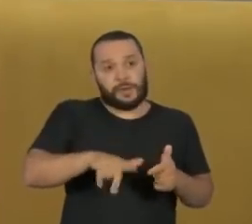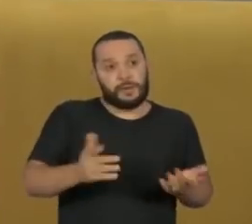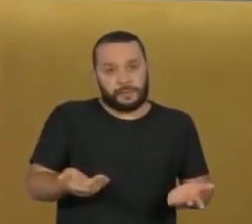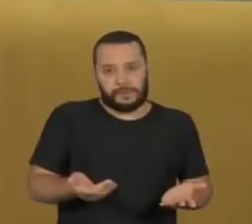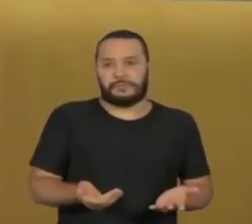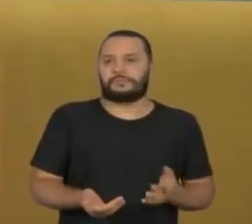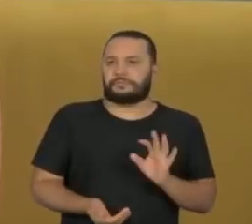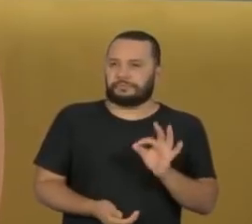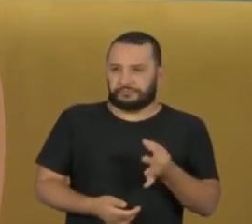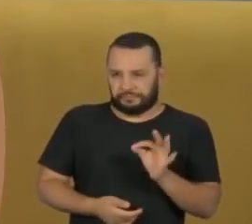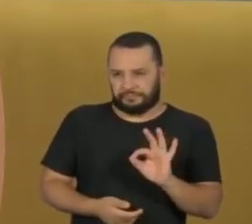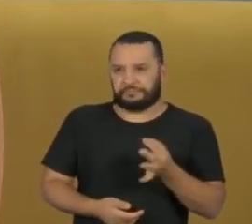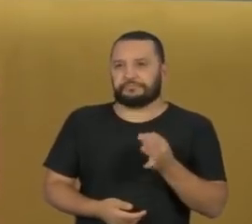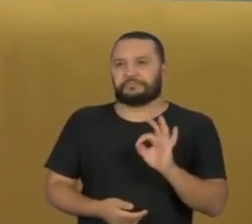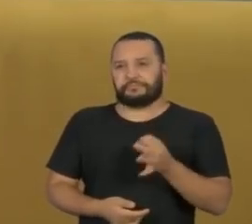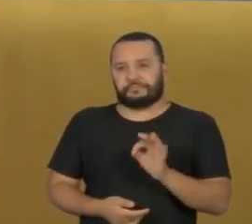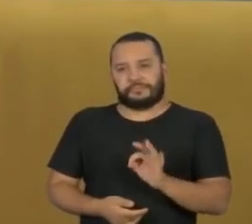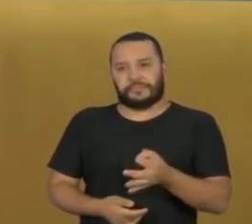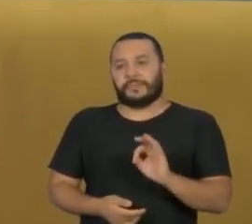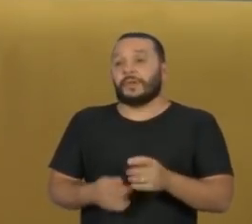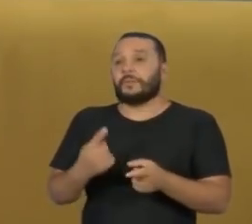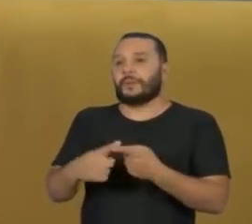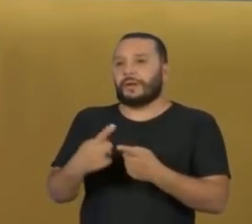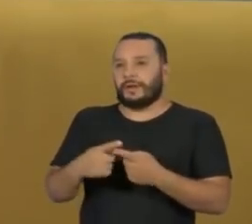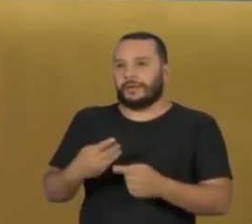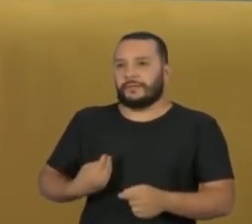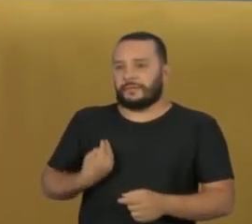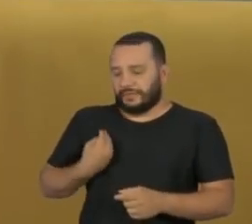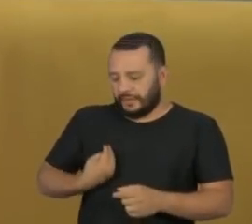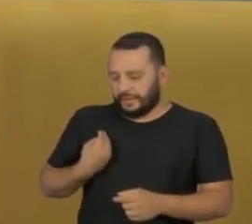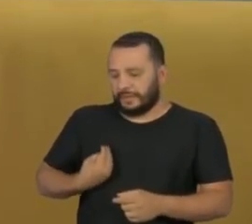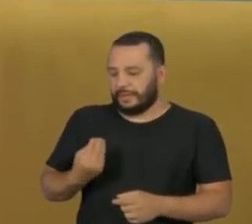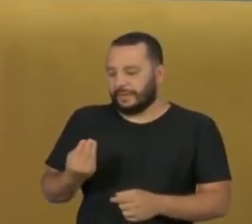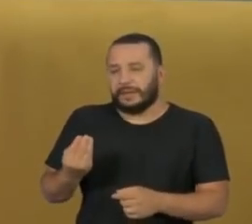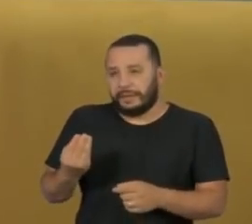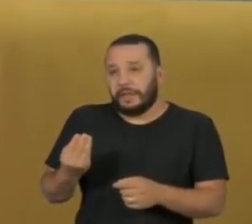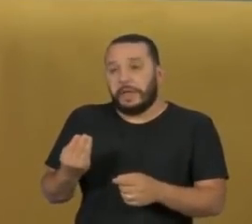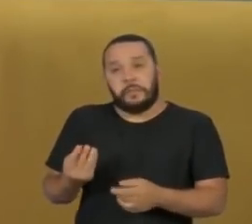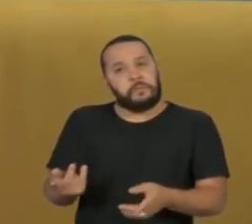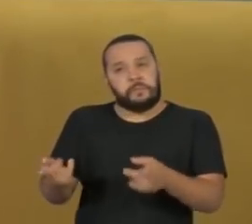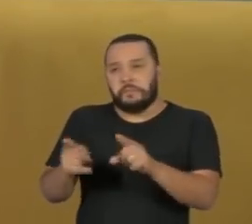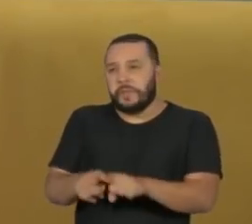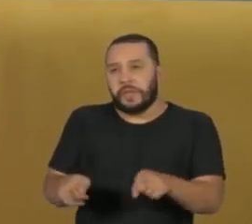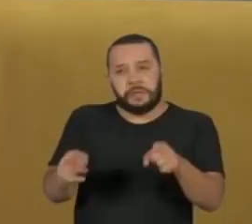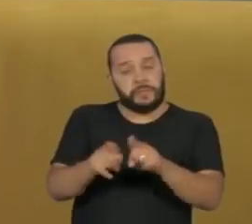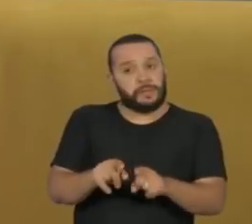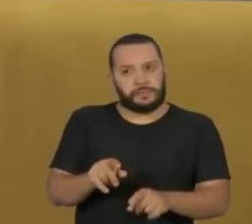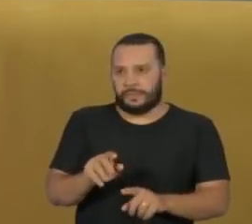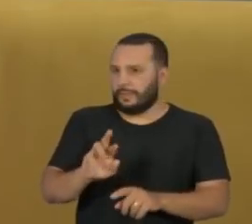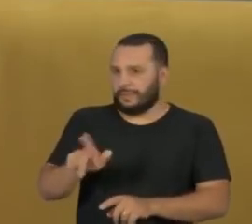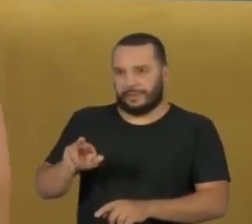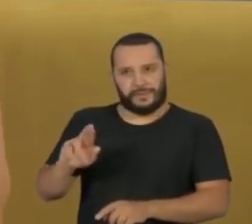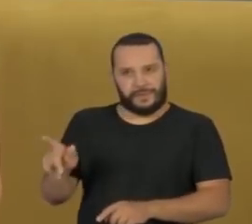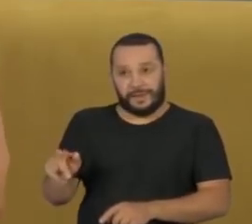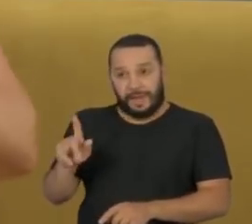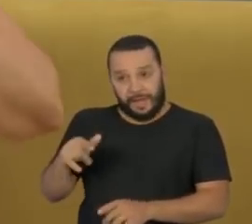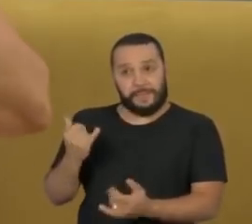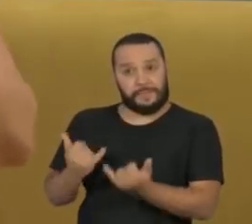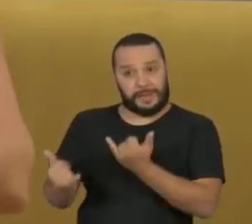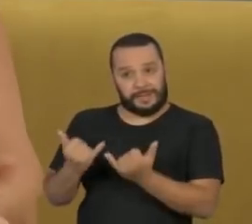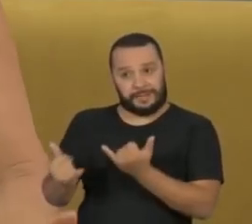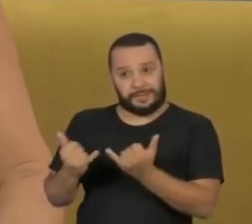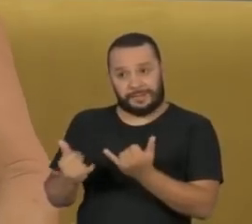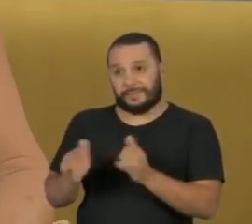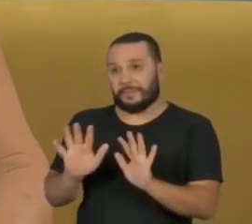verdade, né? Exatamente. É porque a vida não se repete, as situações, por mais parecidas que sejam, não são sempre as mesmas, há